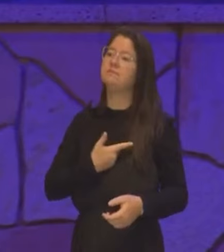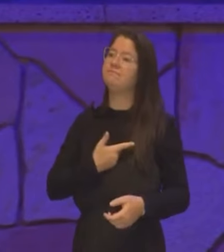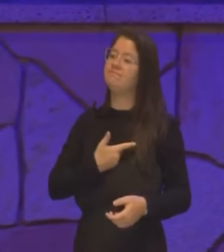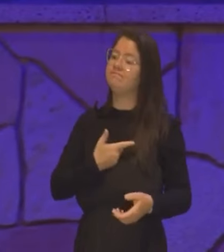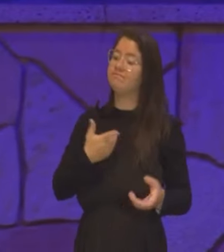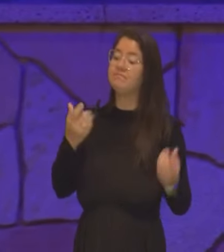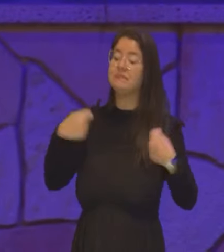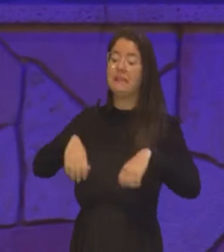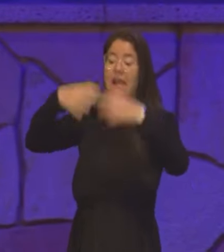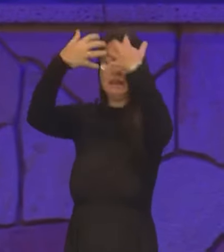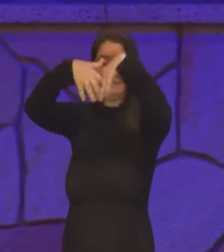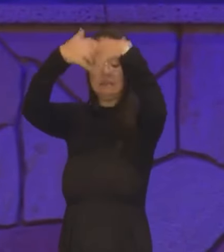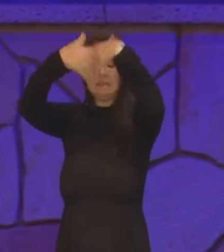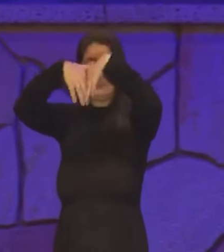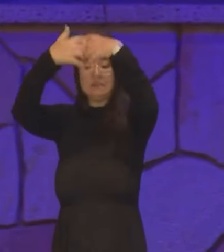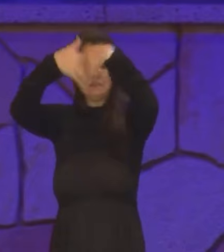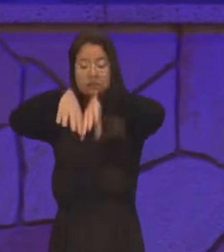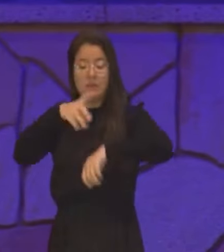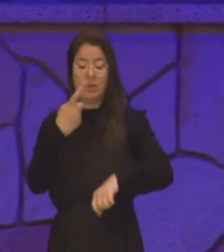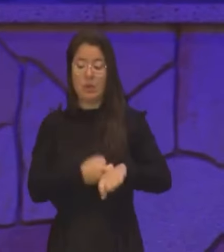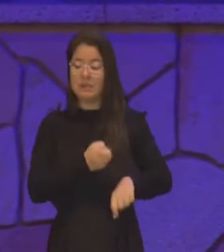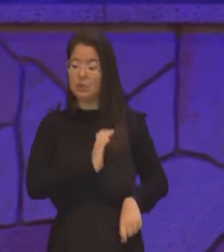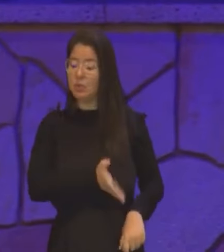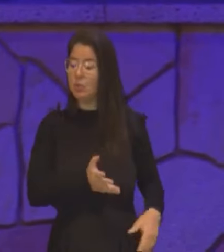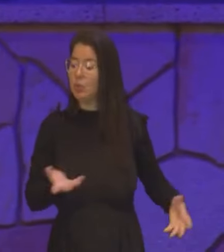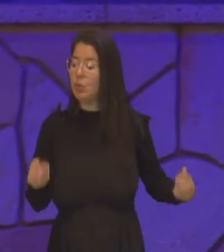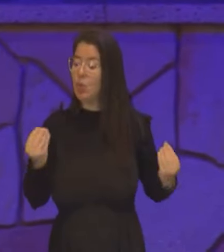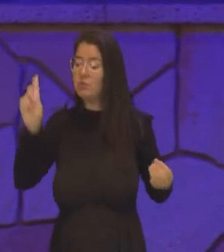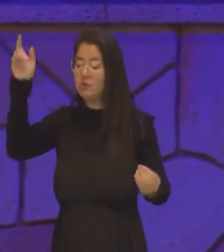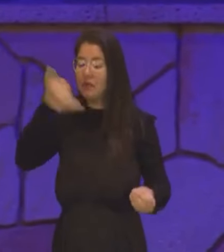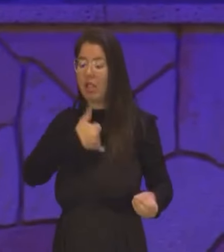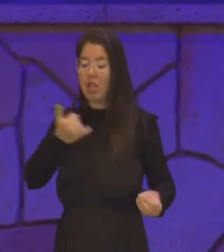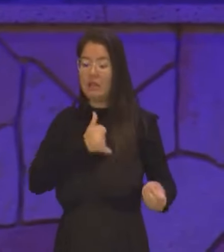voz do Senhor? Dureza de coração.